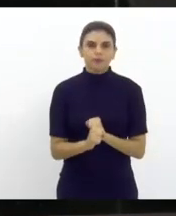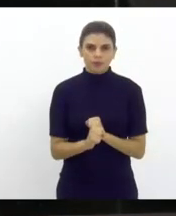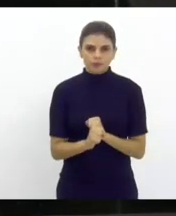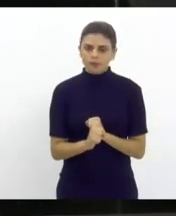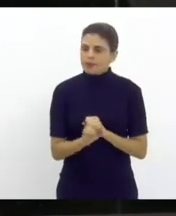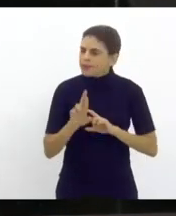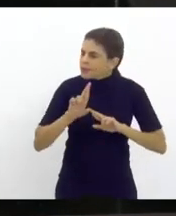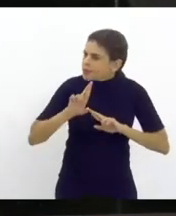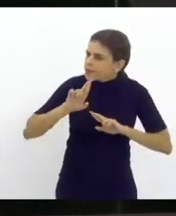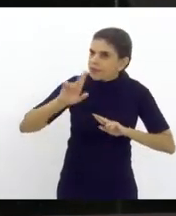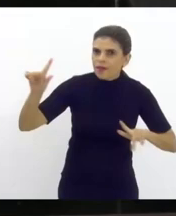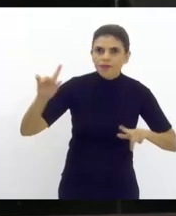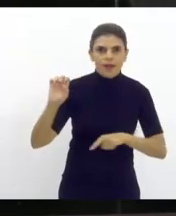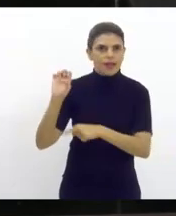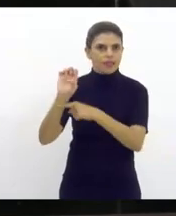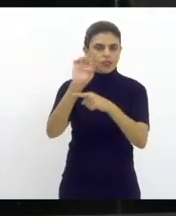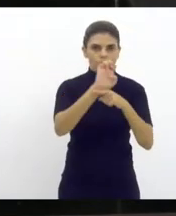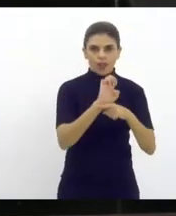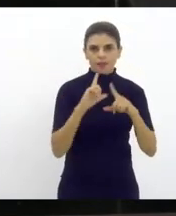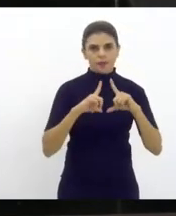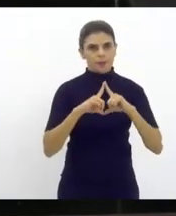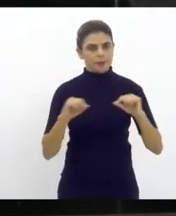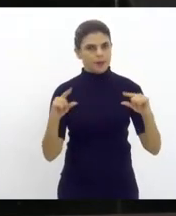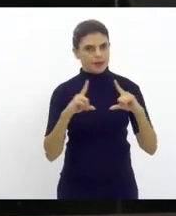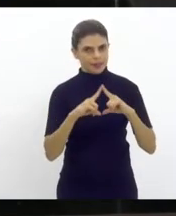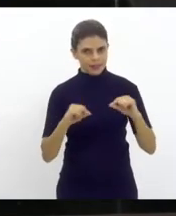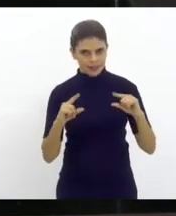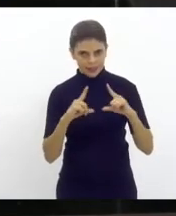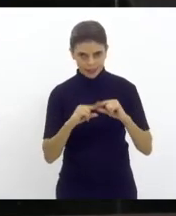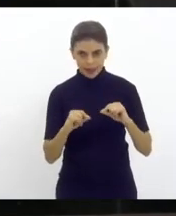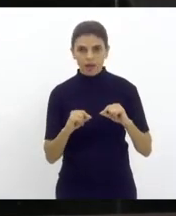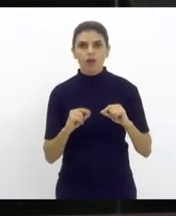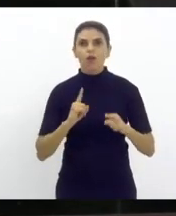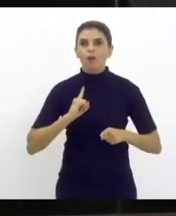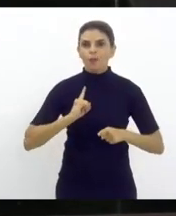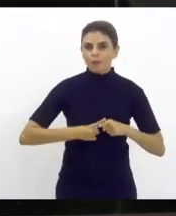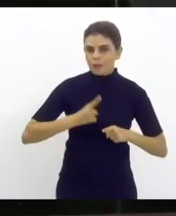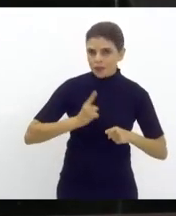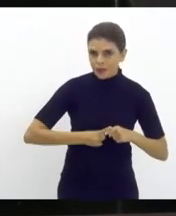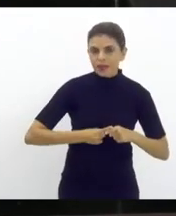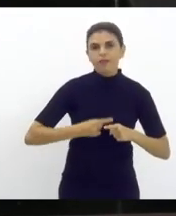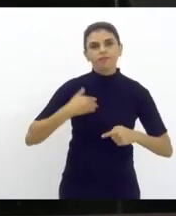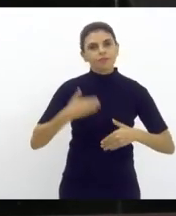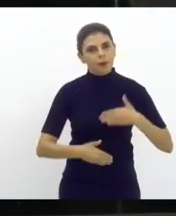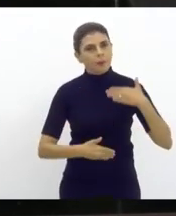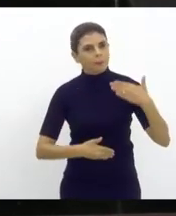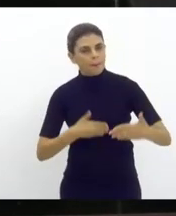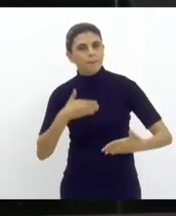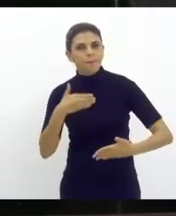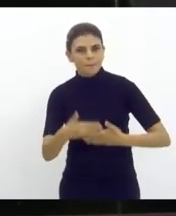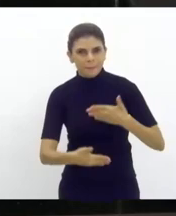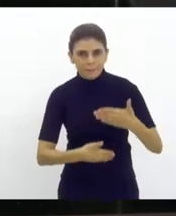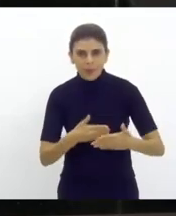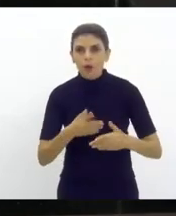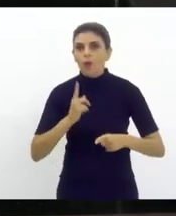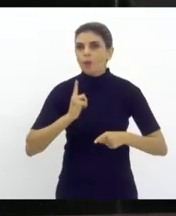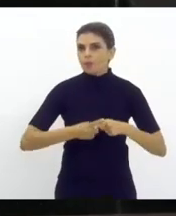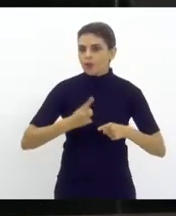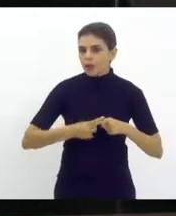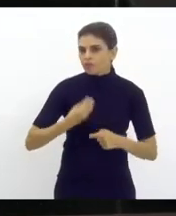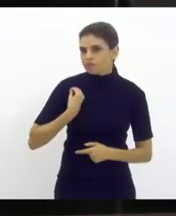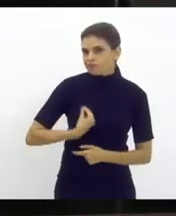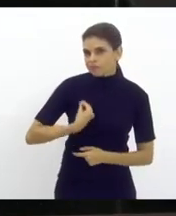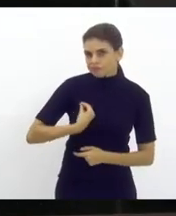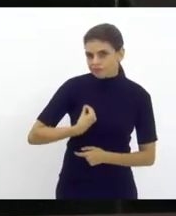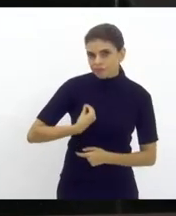diferente de todos os estados do Distrito Federal nenhum outro estado você vê nem em São Paulo você vê os policiais com fuzil que para a gente é